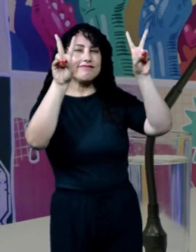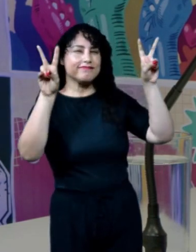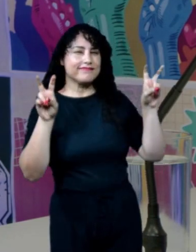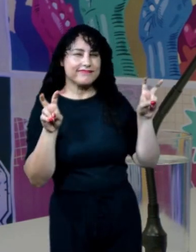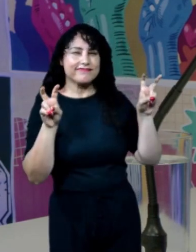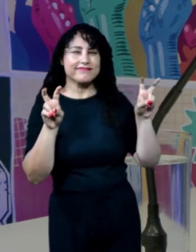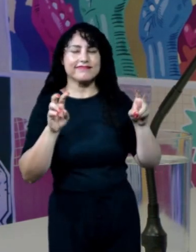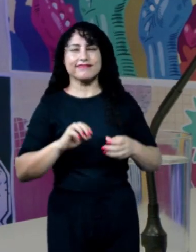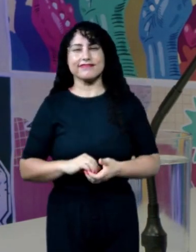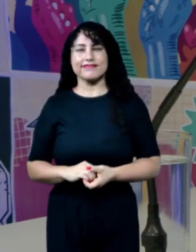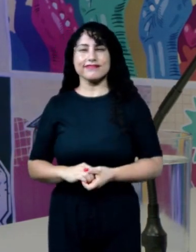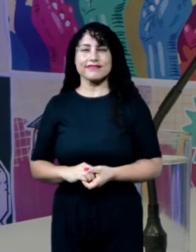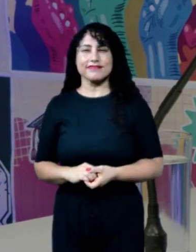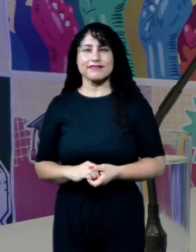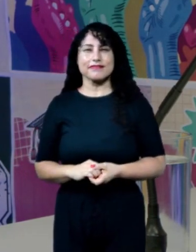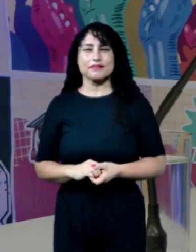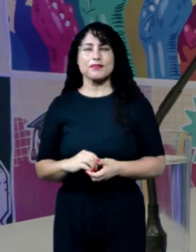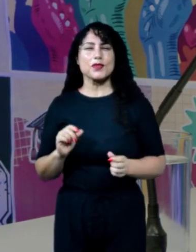assunto que